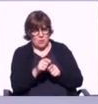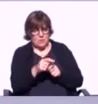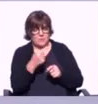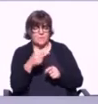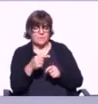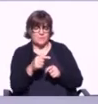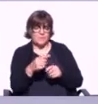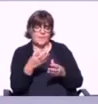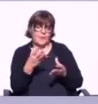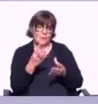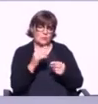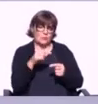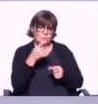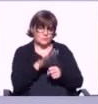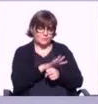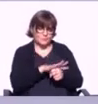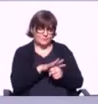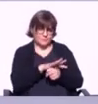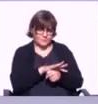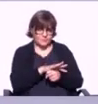Havia muitas outras situações de